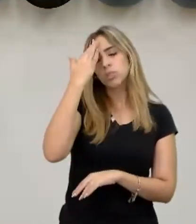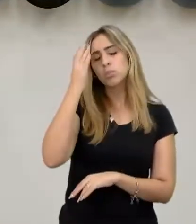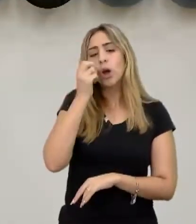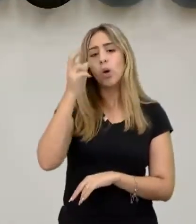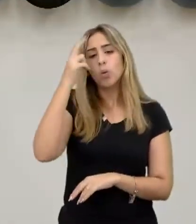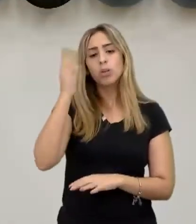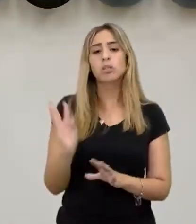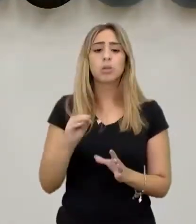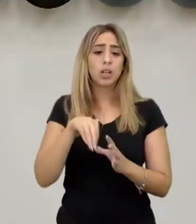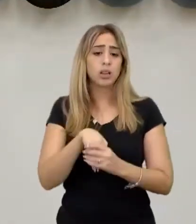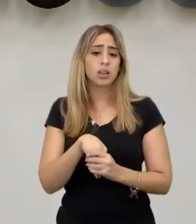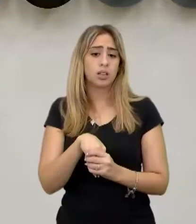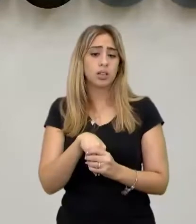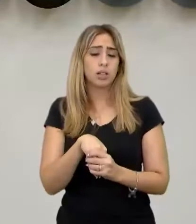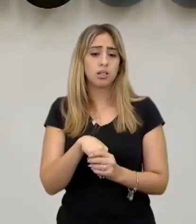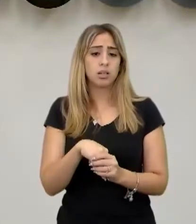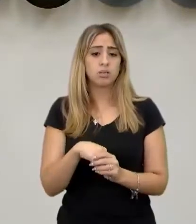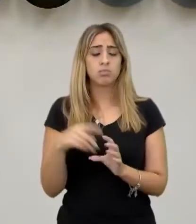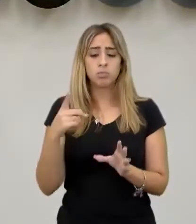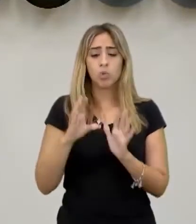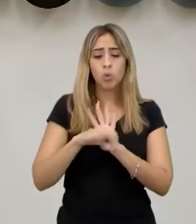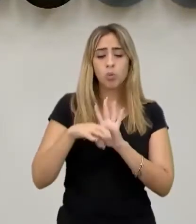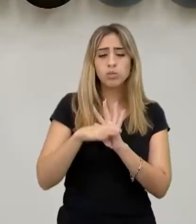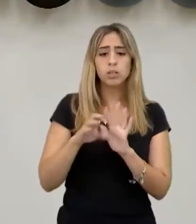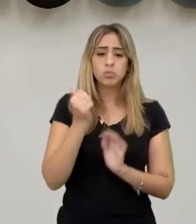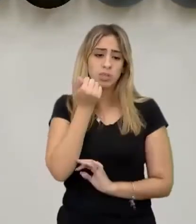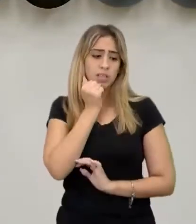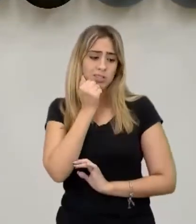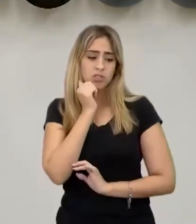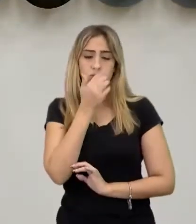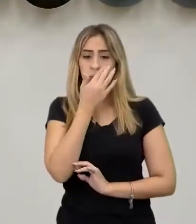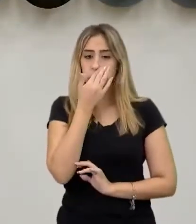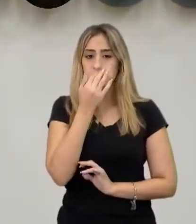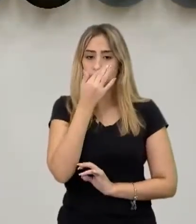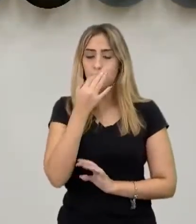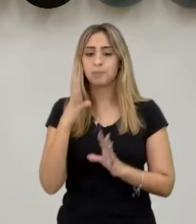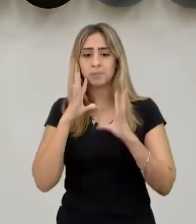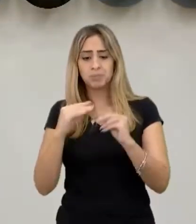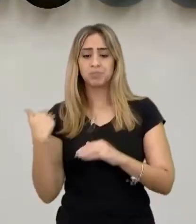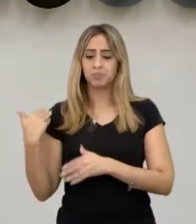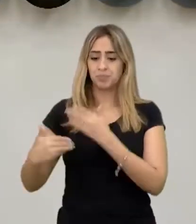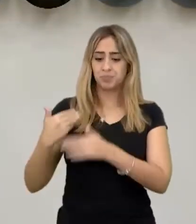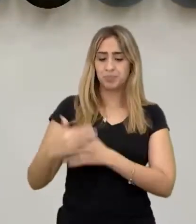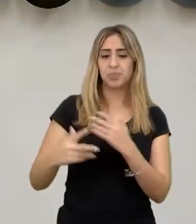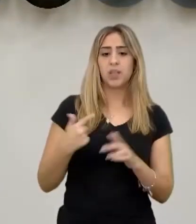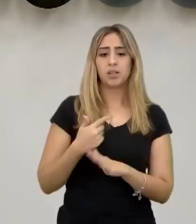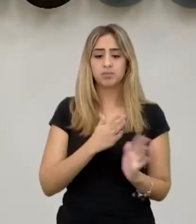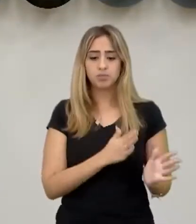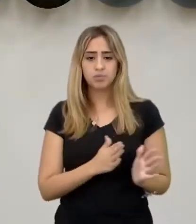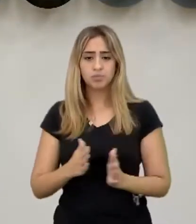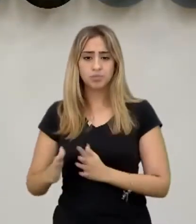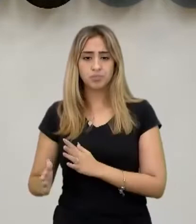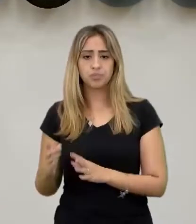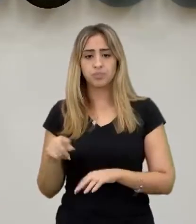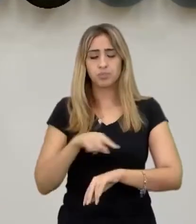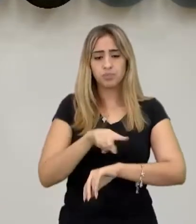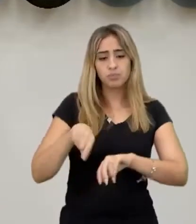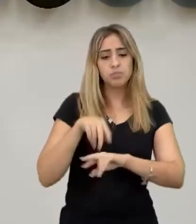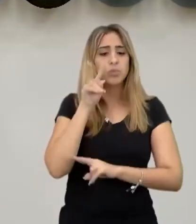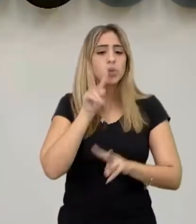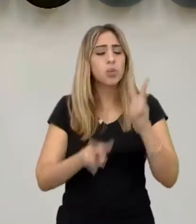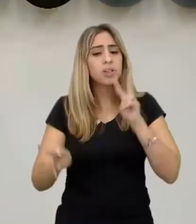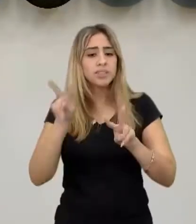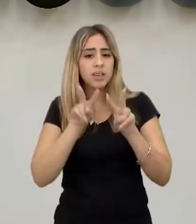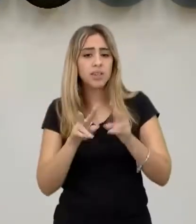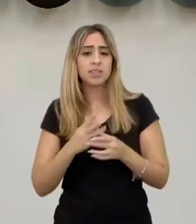cultura dentro de um conceito científico. E tudo isso passa, né, pelo processo de